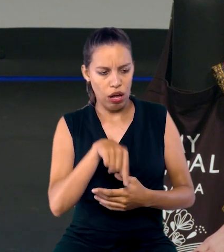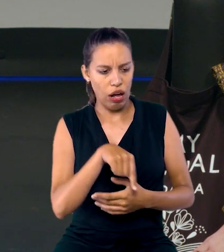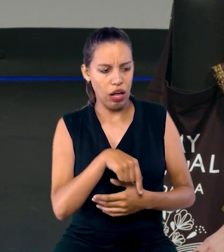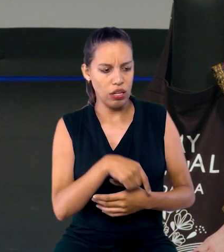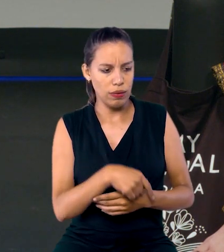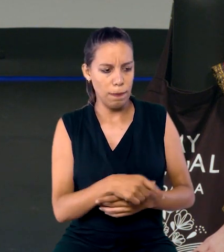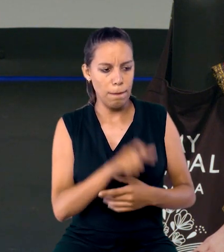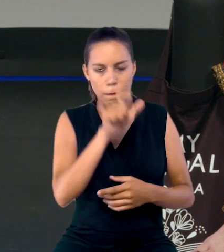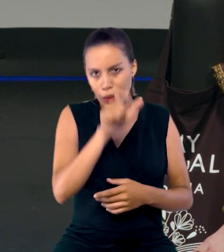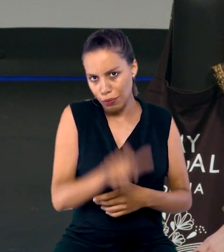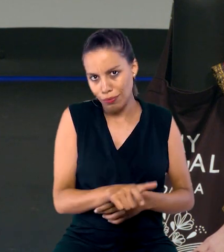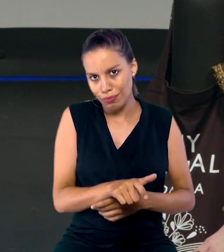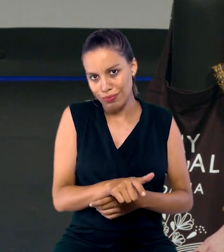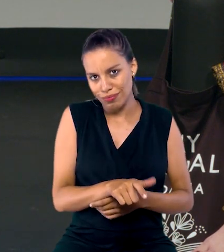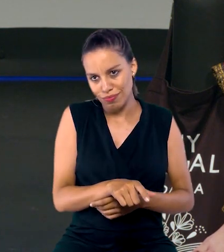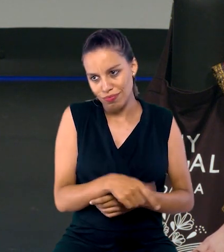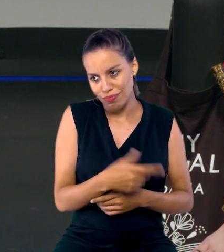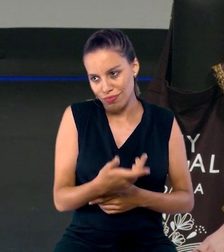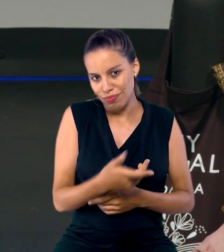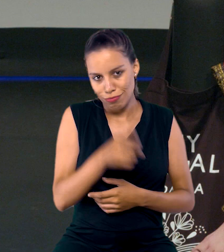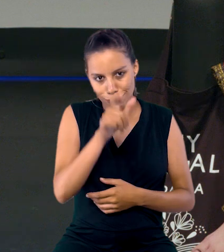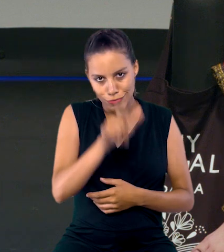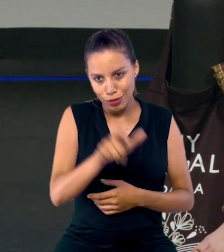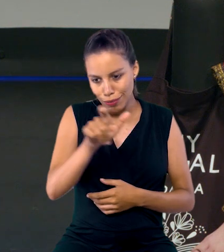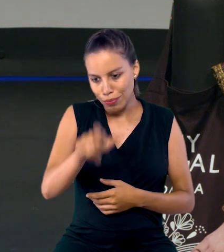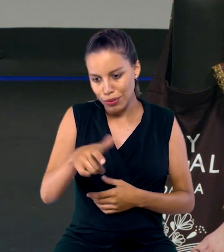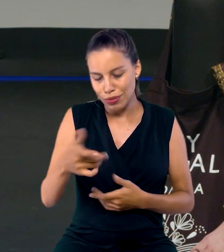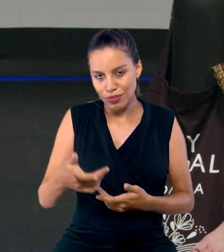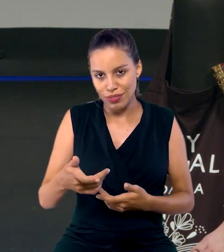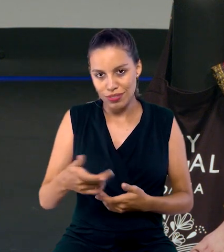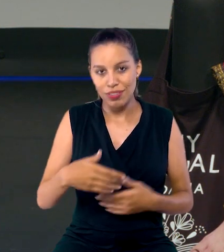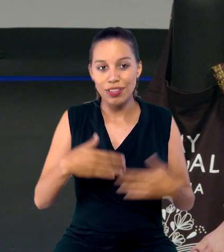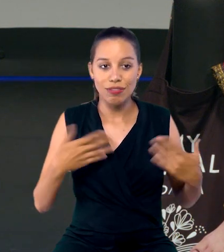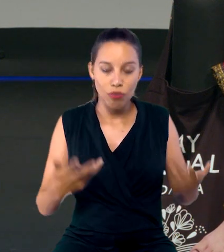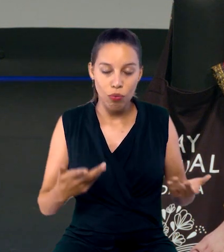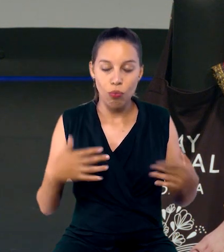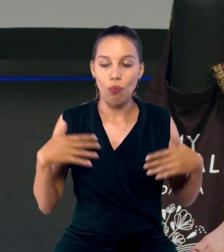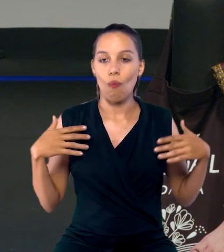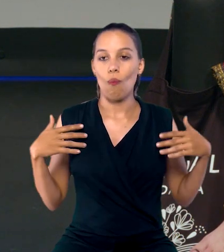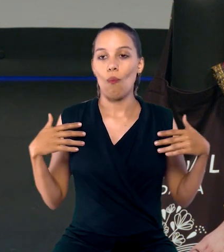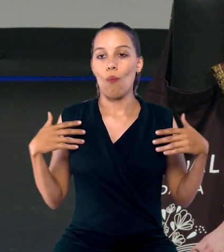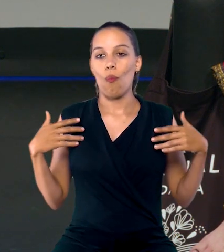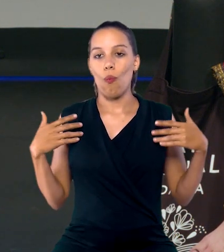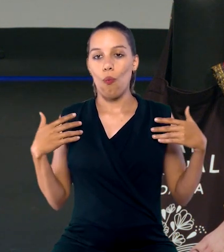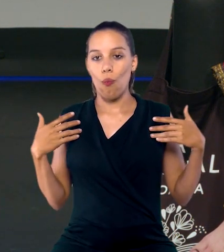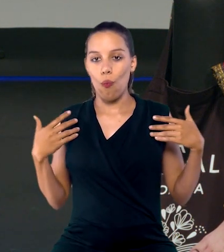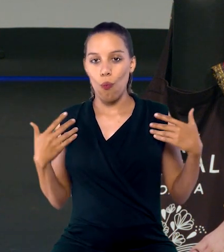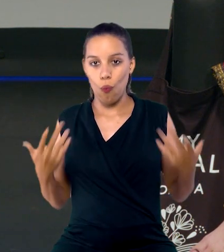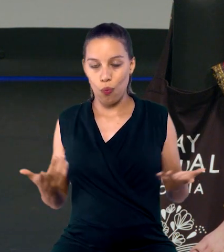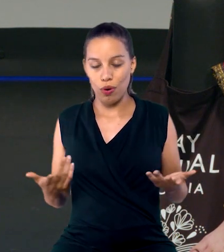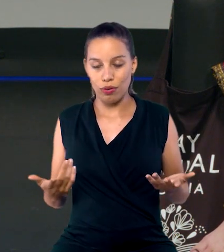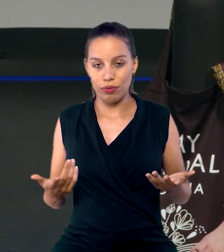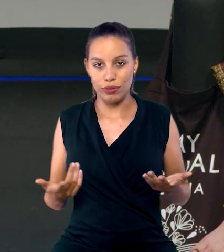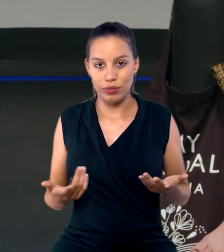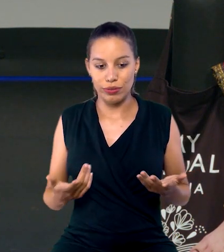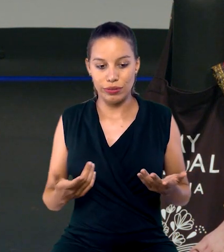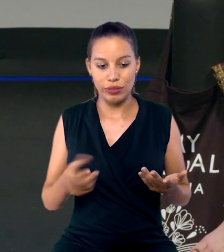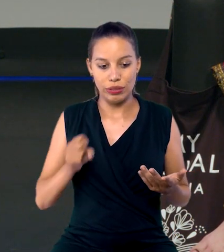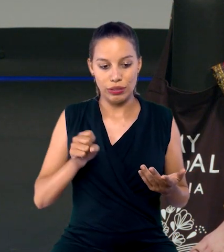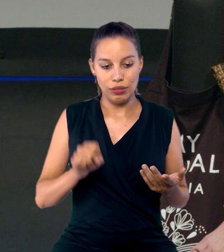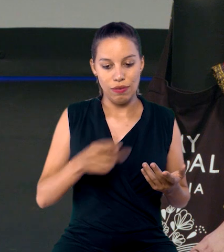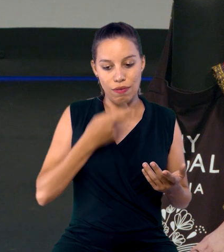pessoa, né? Aqueles que são gente, aqueles que são pessoa. Então, quando você traz, né, essa questão do humano, é muito